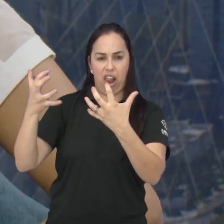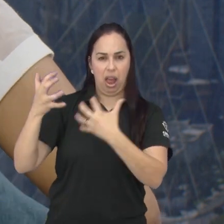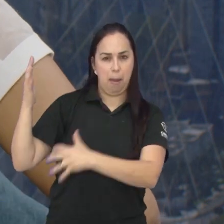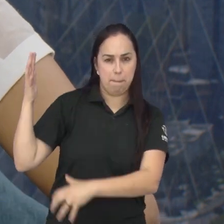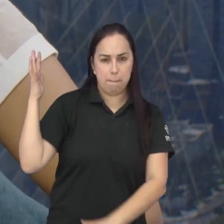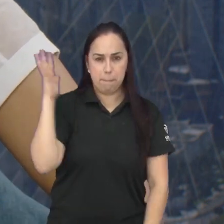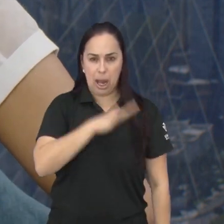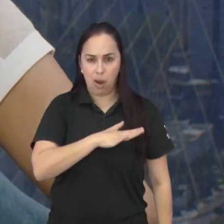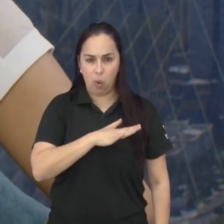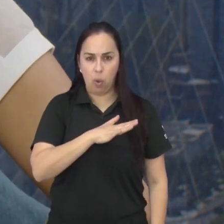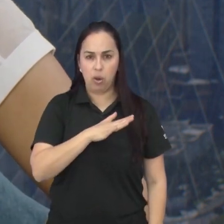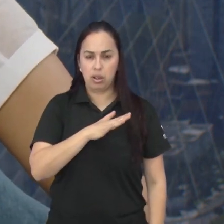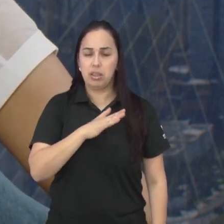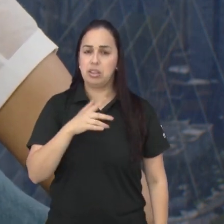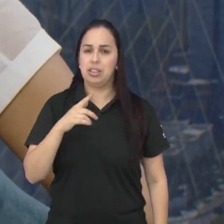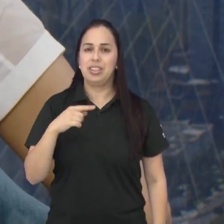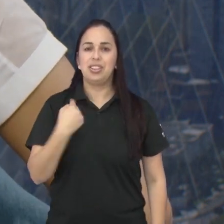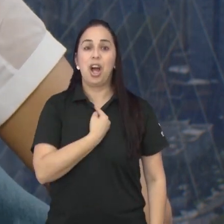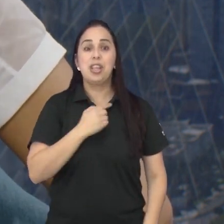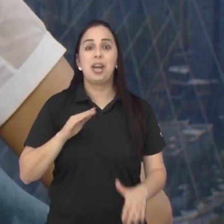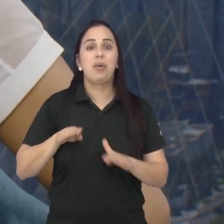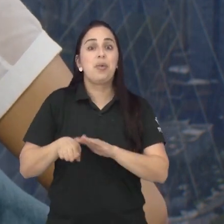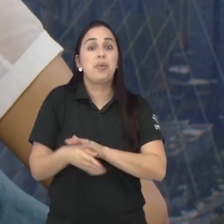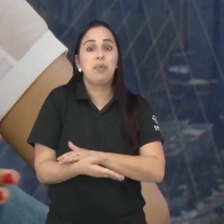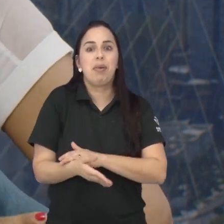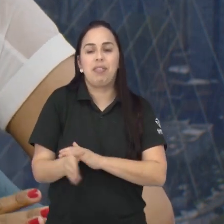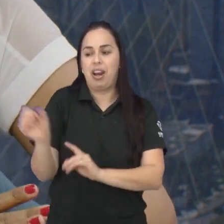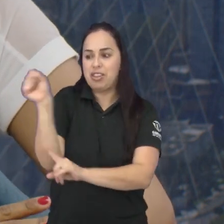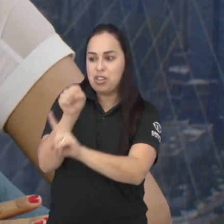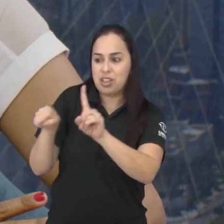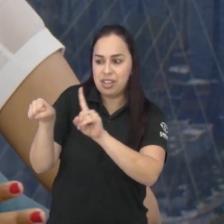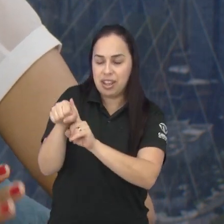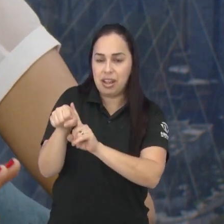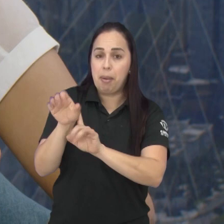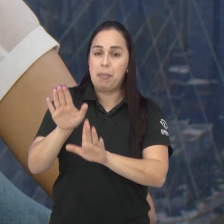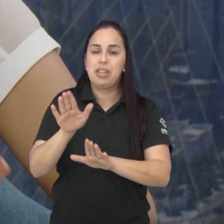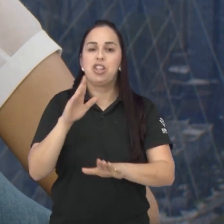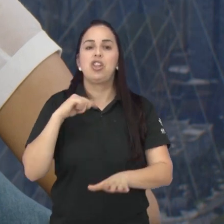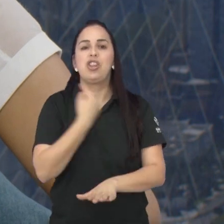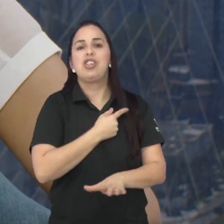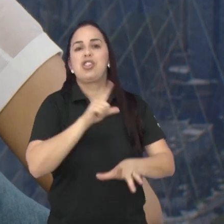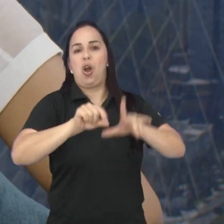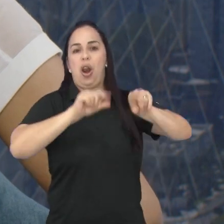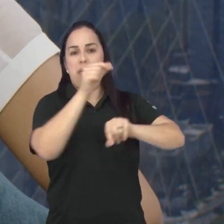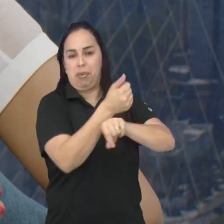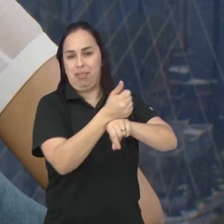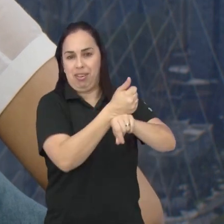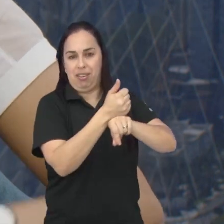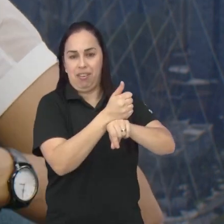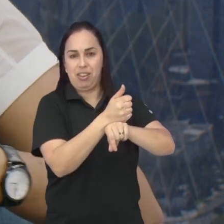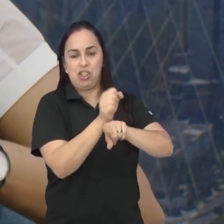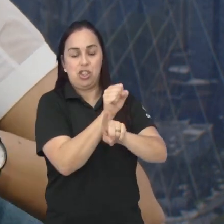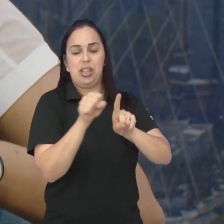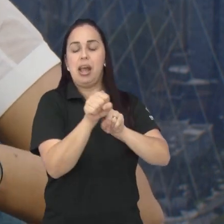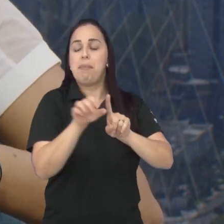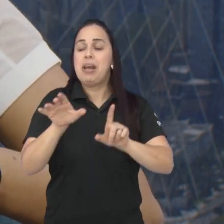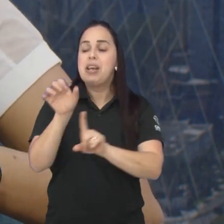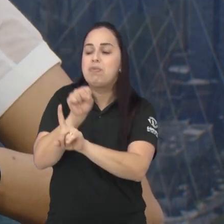habituada a falar sociedade rotineiramente por conta das nossas escolhas profissionais, mas a